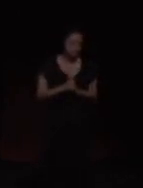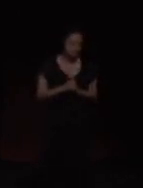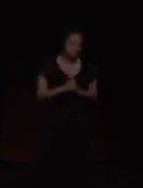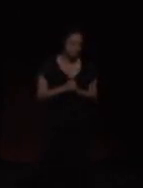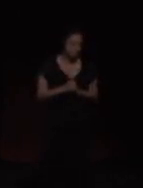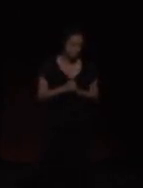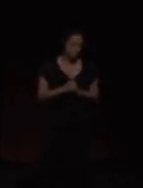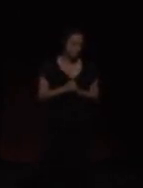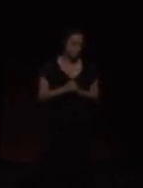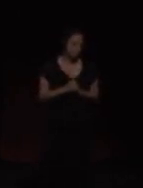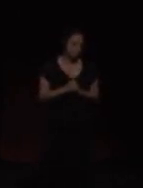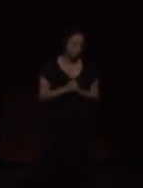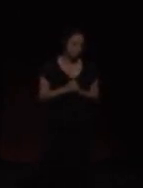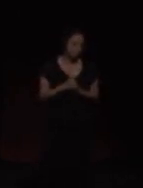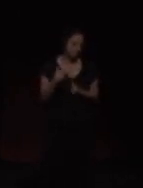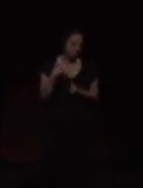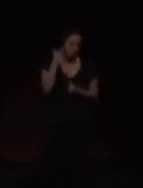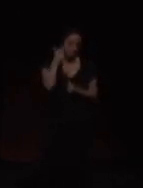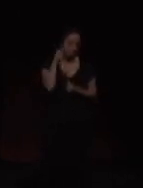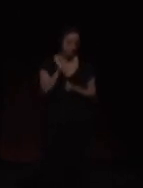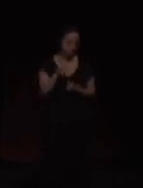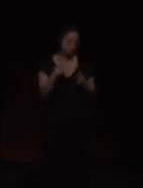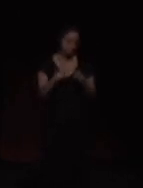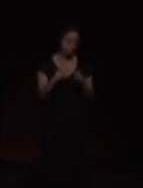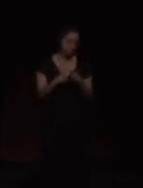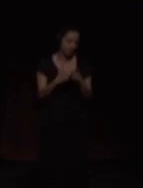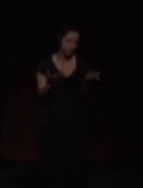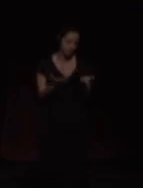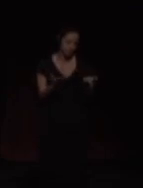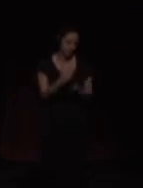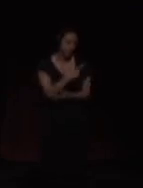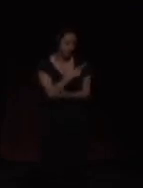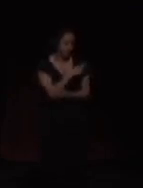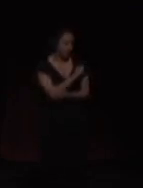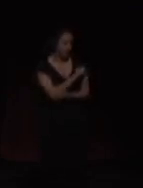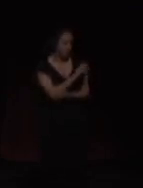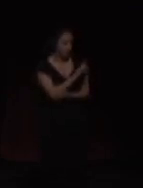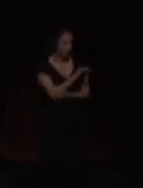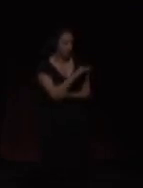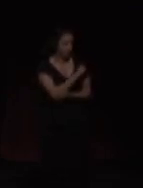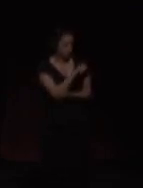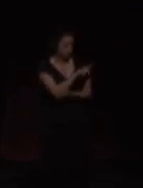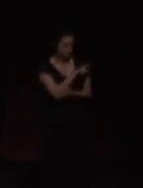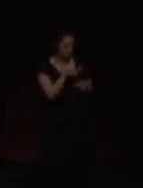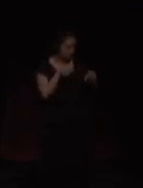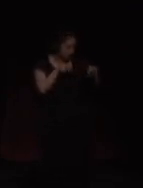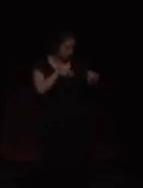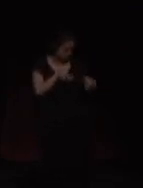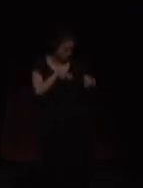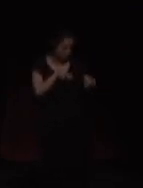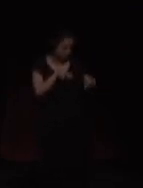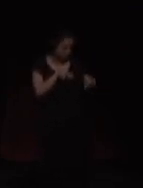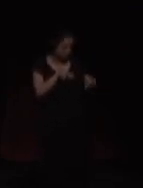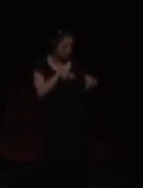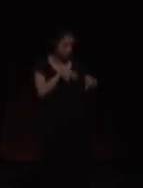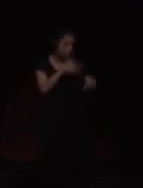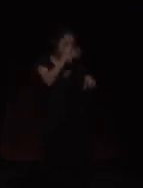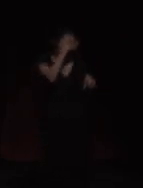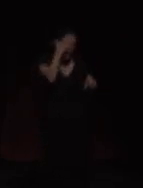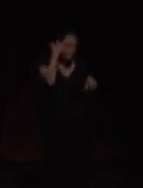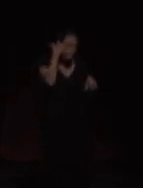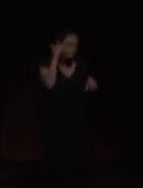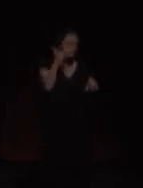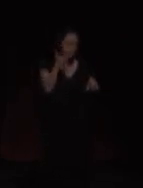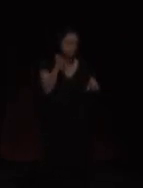Eu recupero isso quando venho aqui. Agora a Patrícia estava sentada do meu lado e uma das pessoas